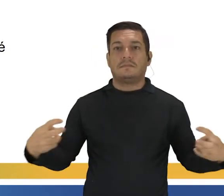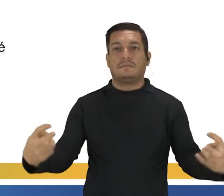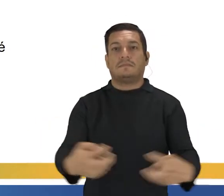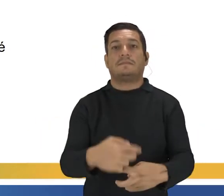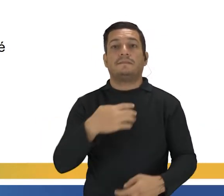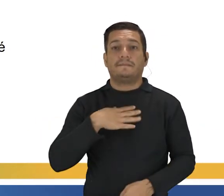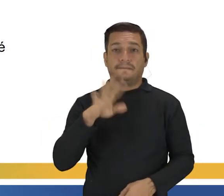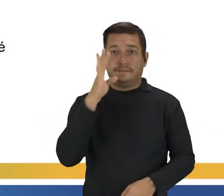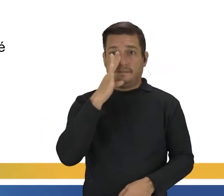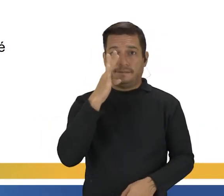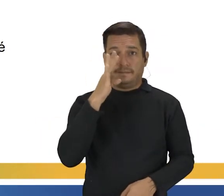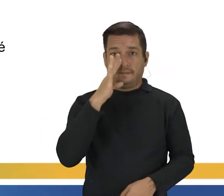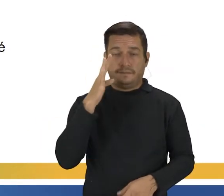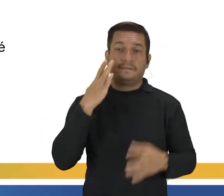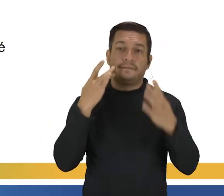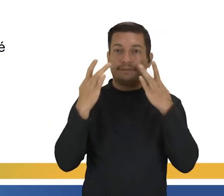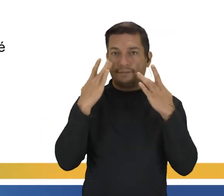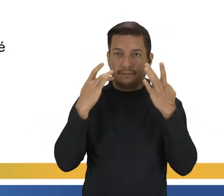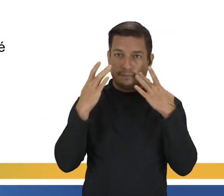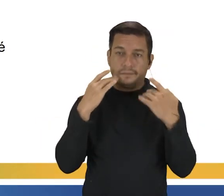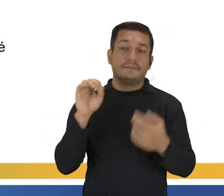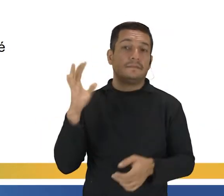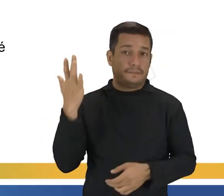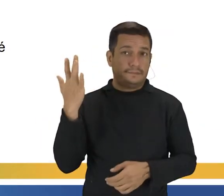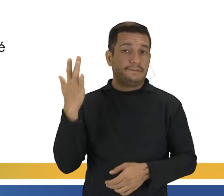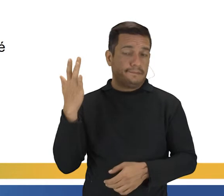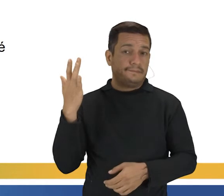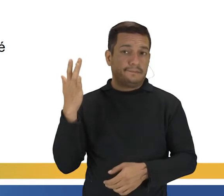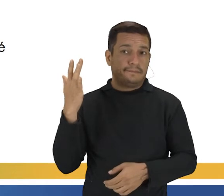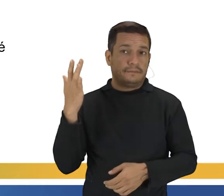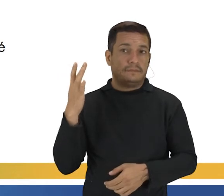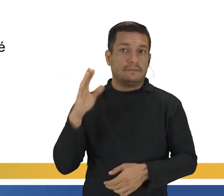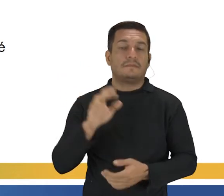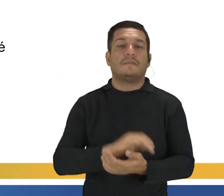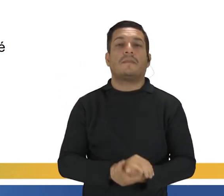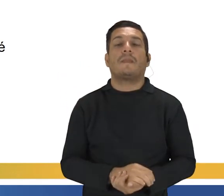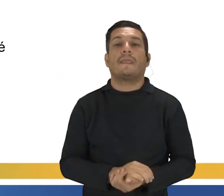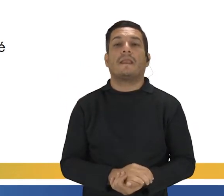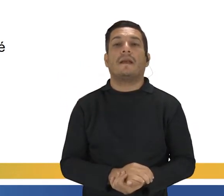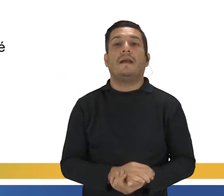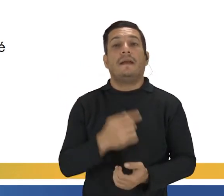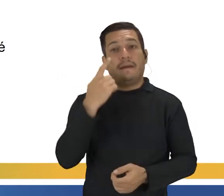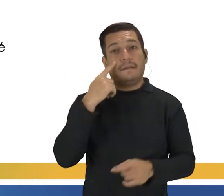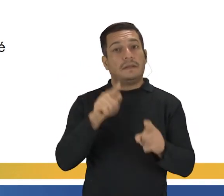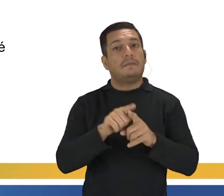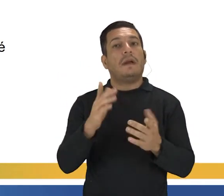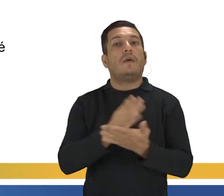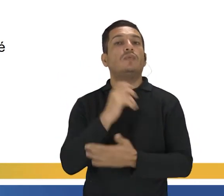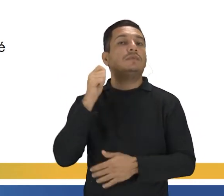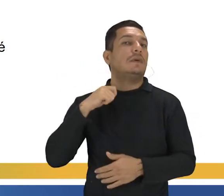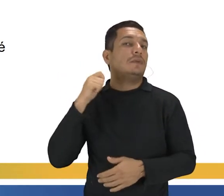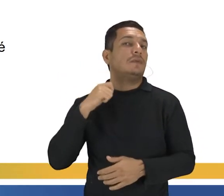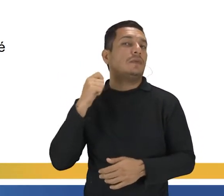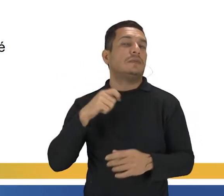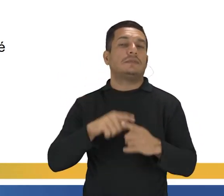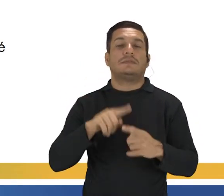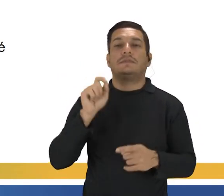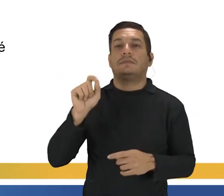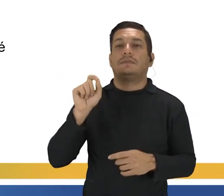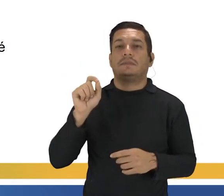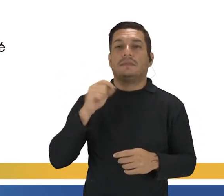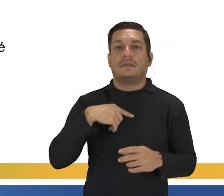sentadas, provavelmente assistindo a algo que estava acontecendo, uma cena. Nós vamos ver alguns atores que estão